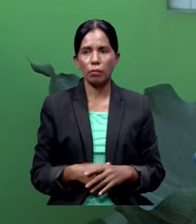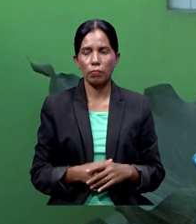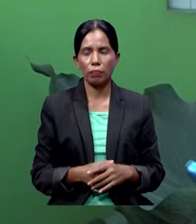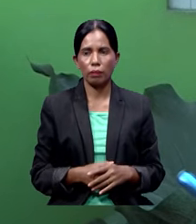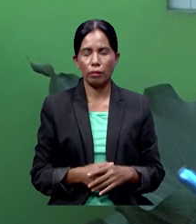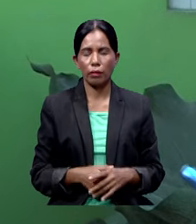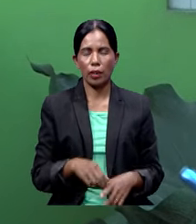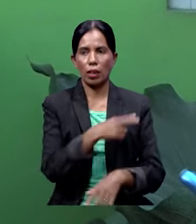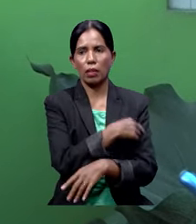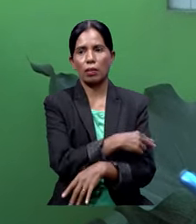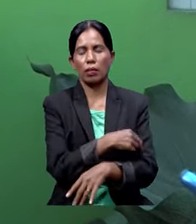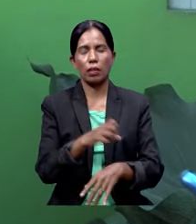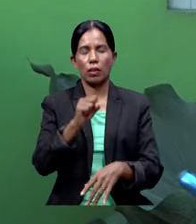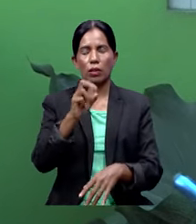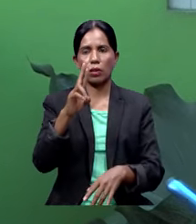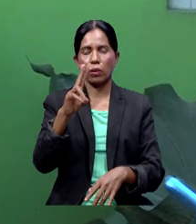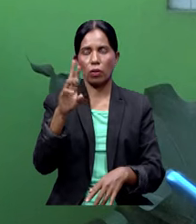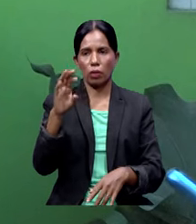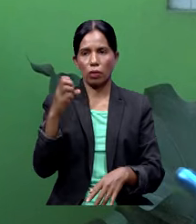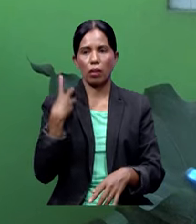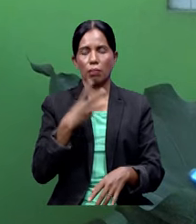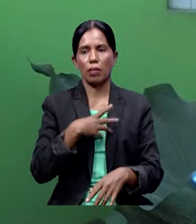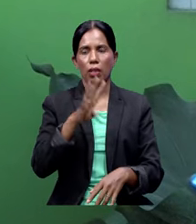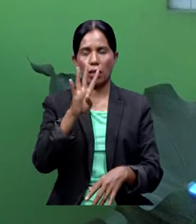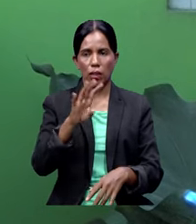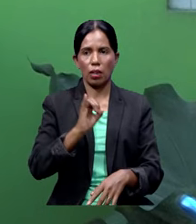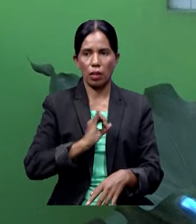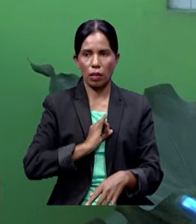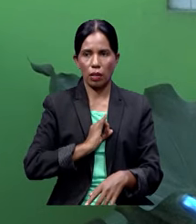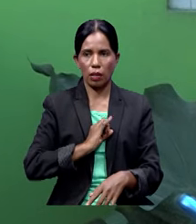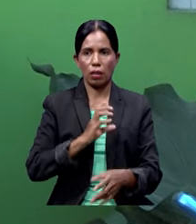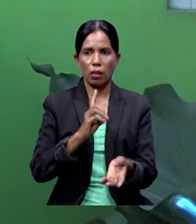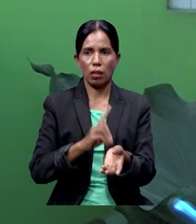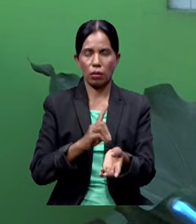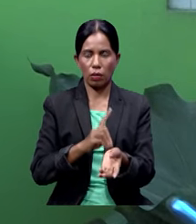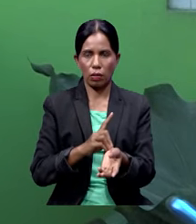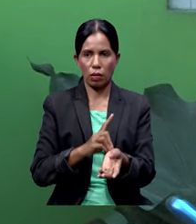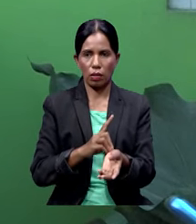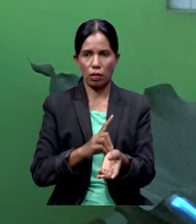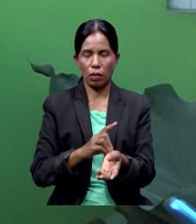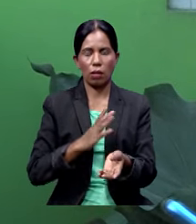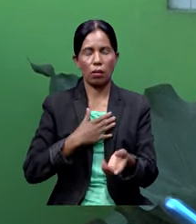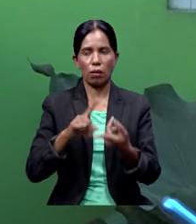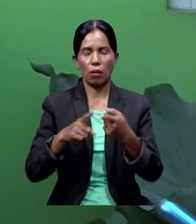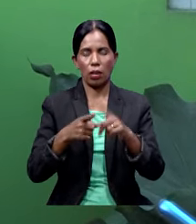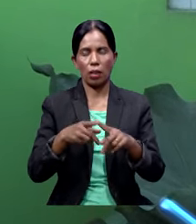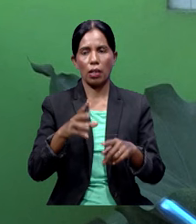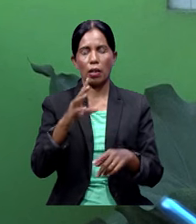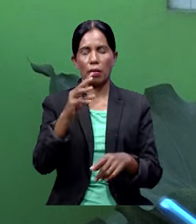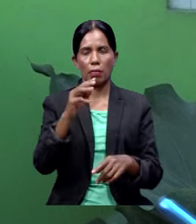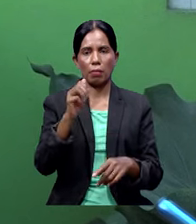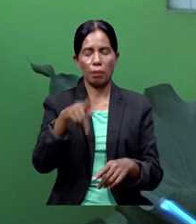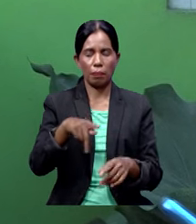iha posto saude soro amina ihat hau mediko ane kolega partera ida enfermeira